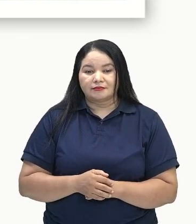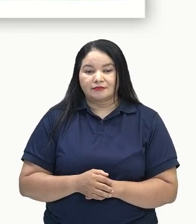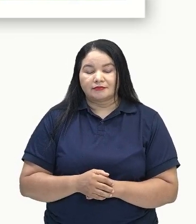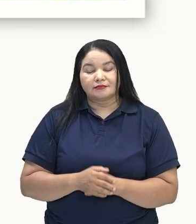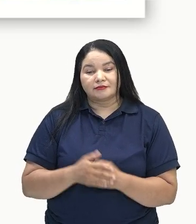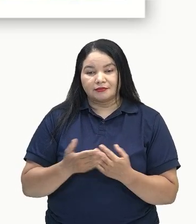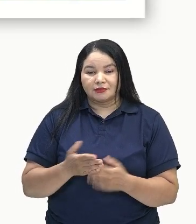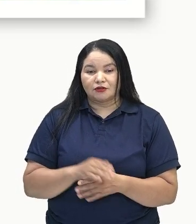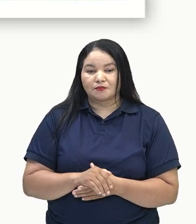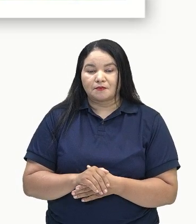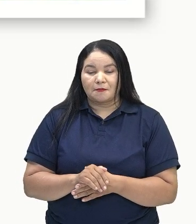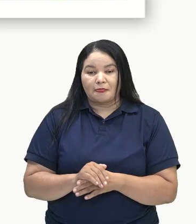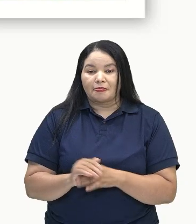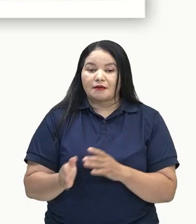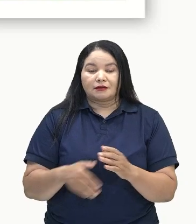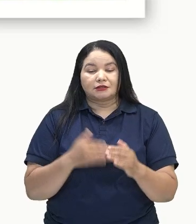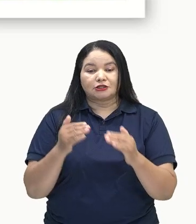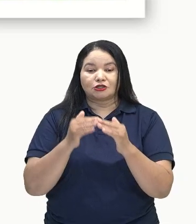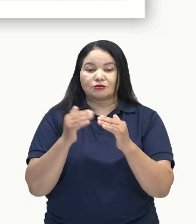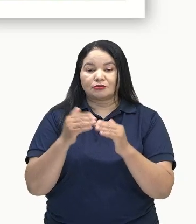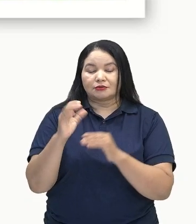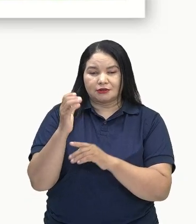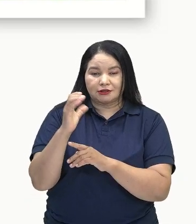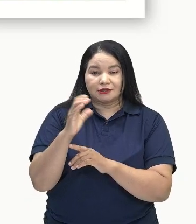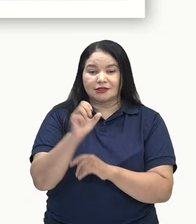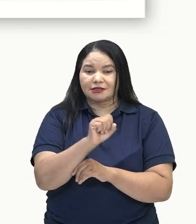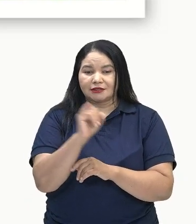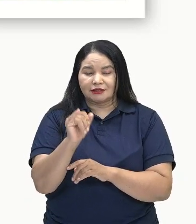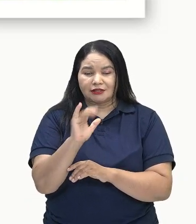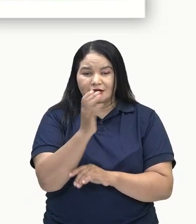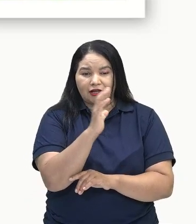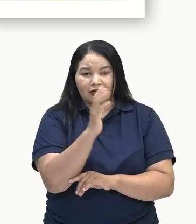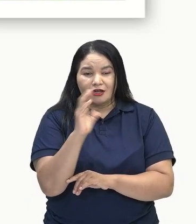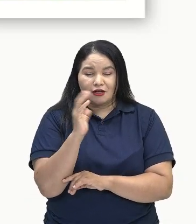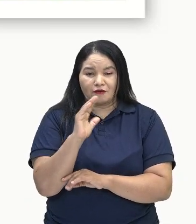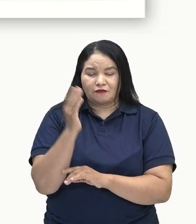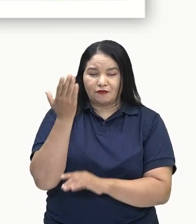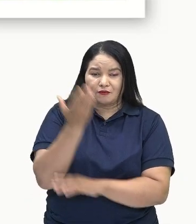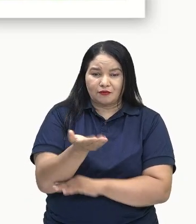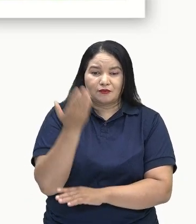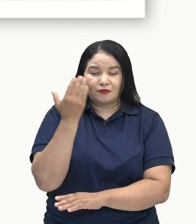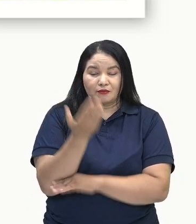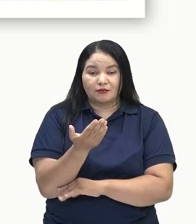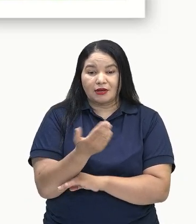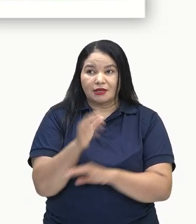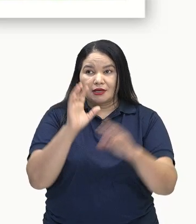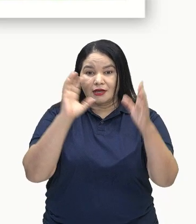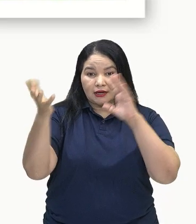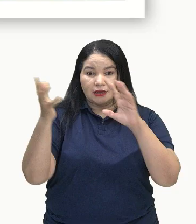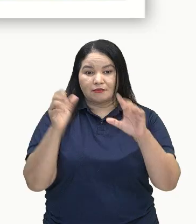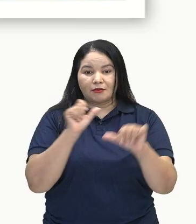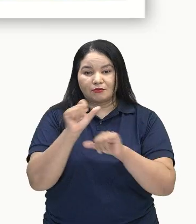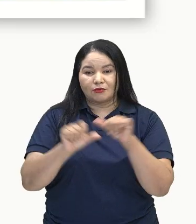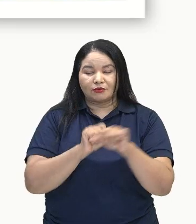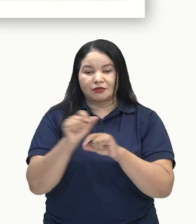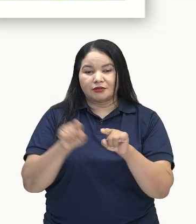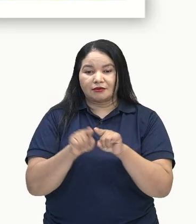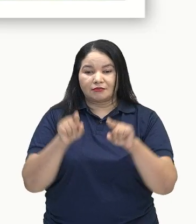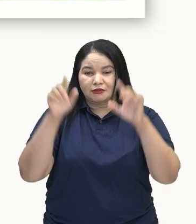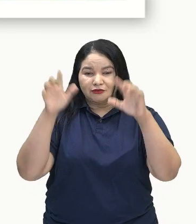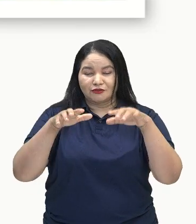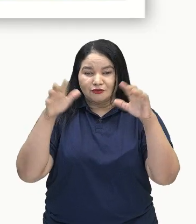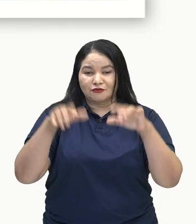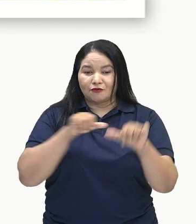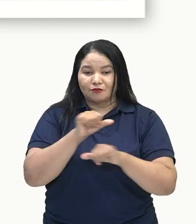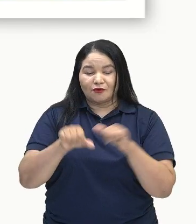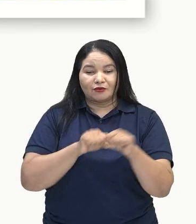os cientistas, se nós derrubamos muitas árvores, mudamos o clima, mudamos a chuva e o cultivo se torna